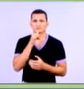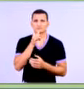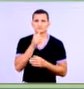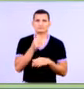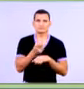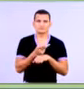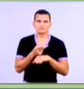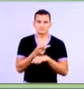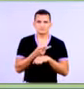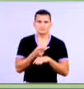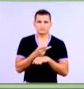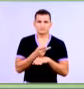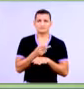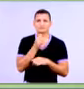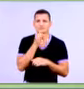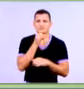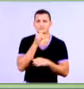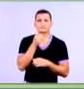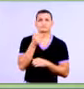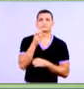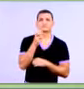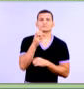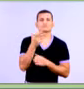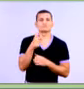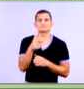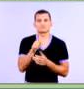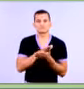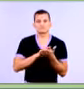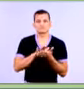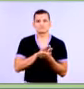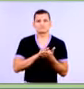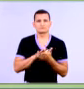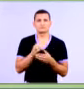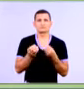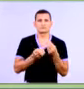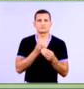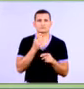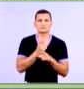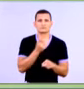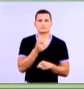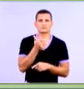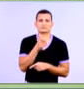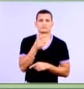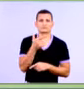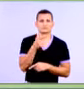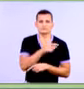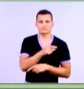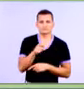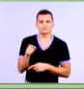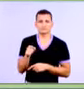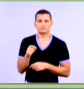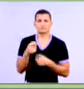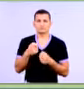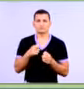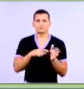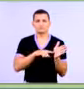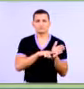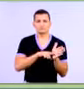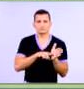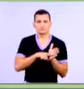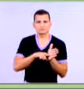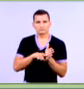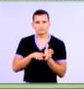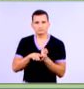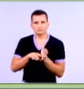elemento que não existe aí? Por exemplo, 15. Como é que eu descubro que o 15 não está nisso daqui? Eu tenho que pesquisar todas